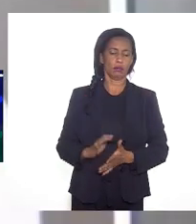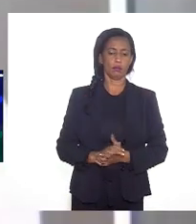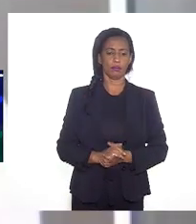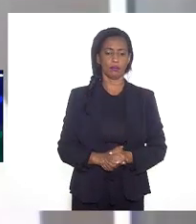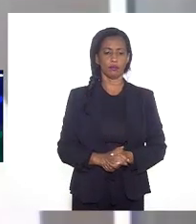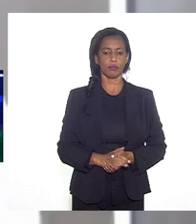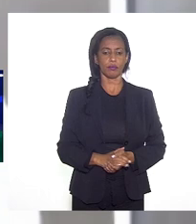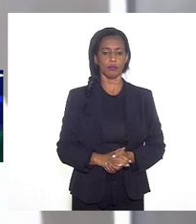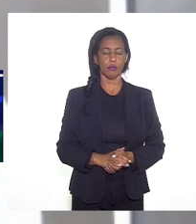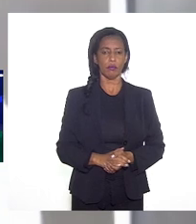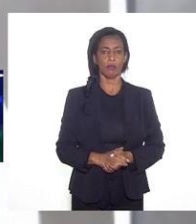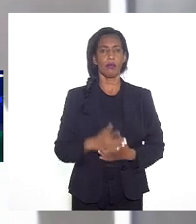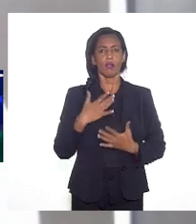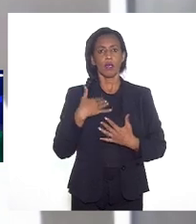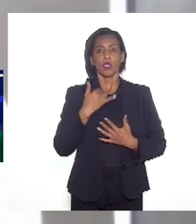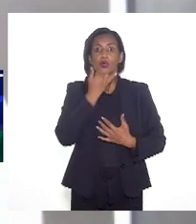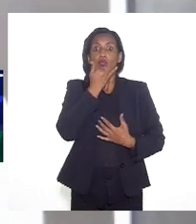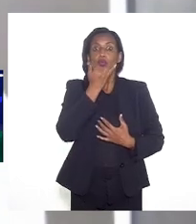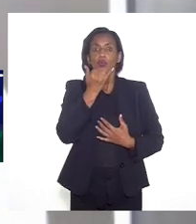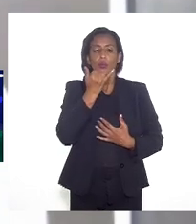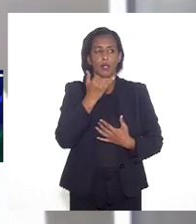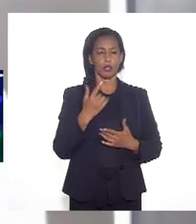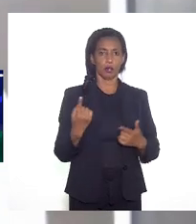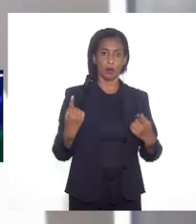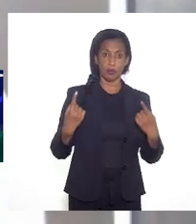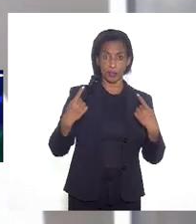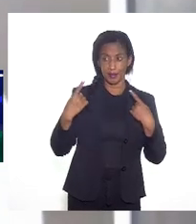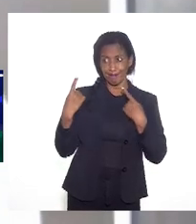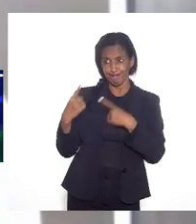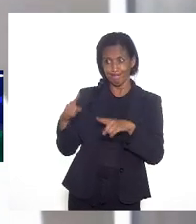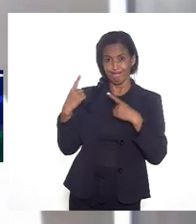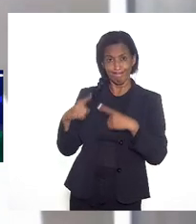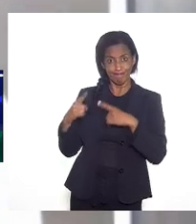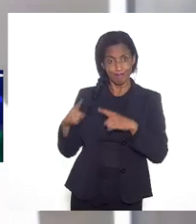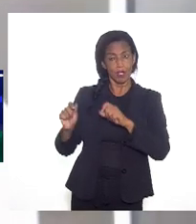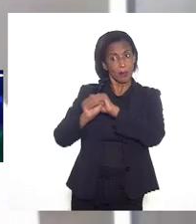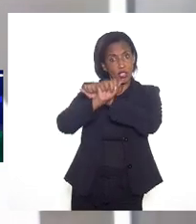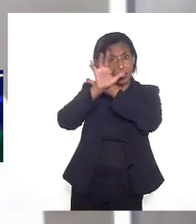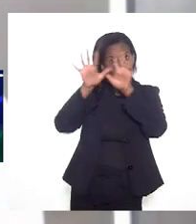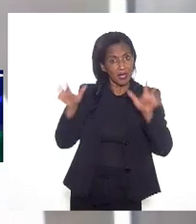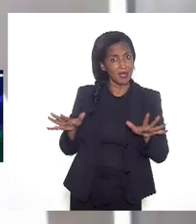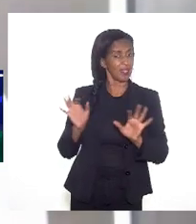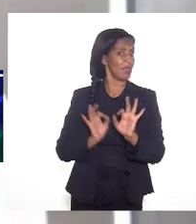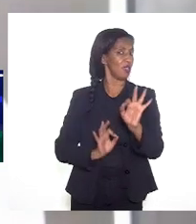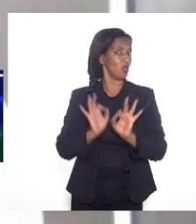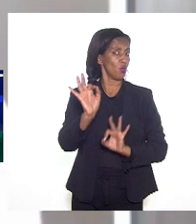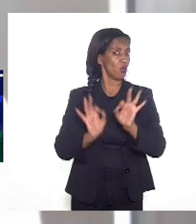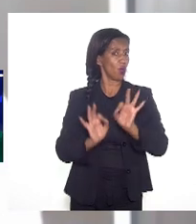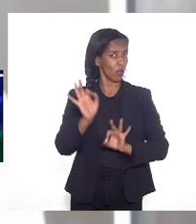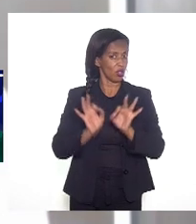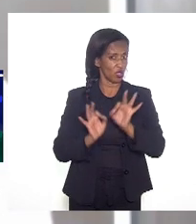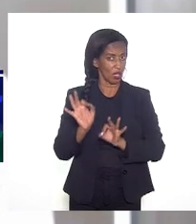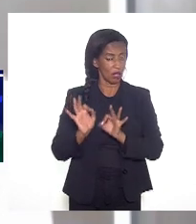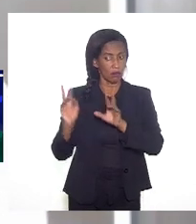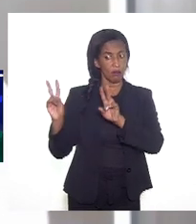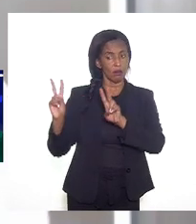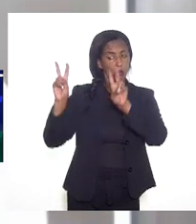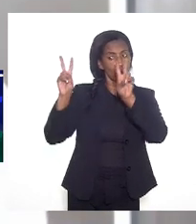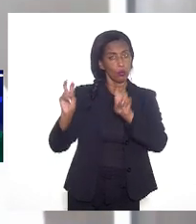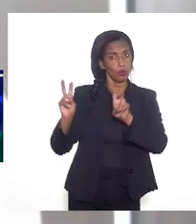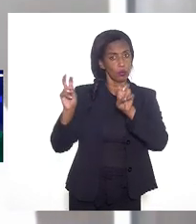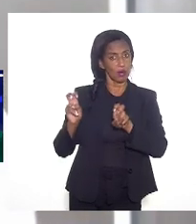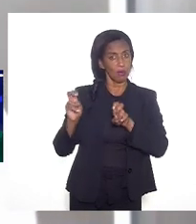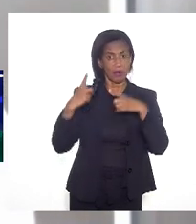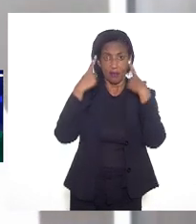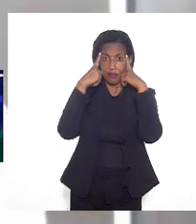obrigada, Márcio. Eu fiz essa provocação, presidente, até mesmo para que ficasse bem claro que o projeto está tratando da questão